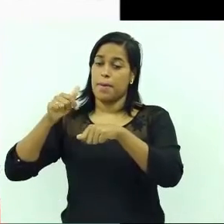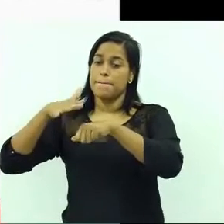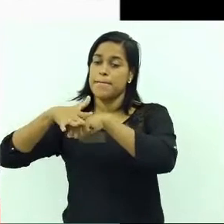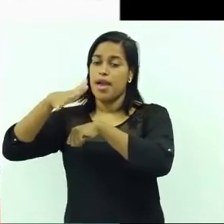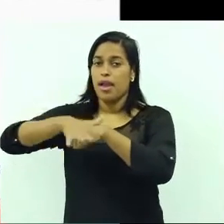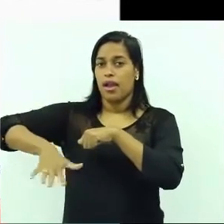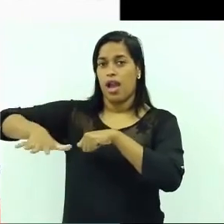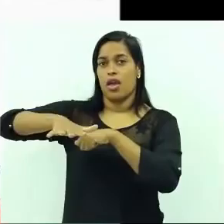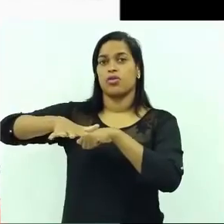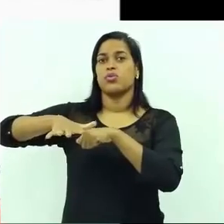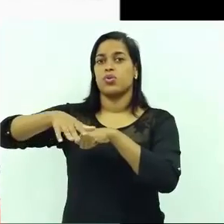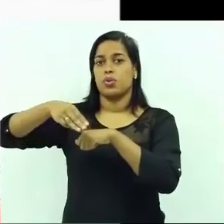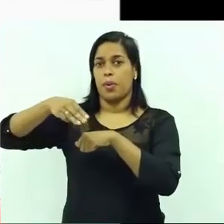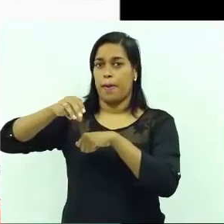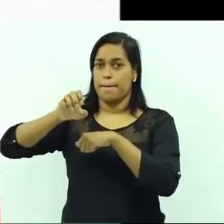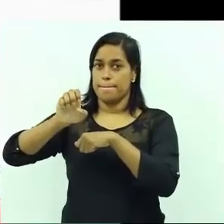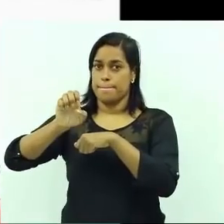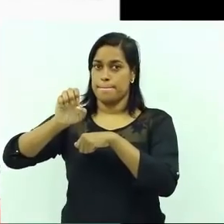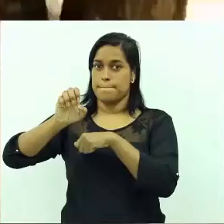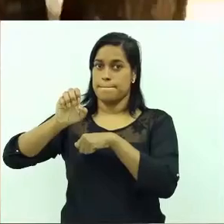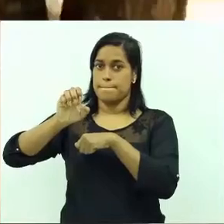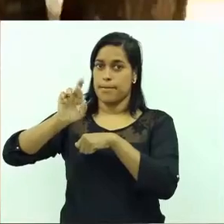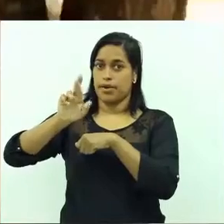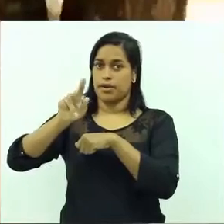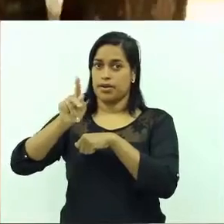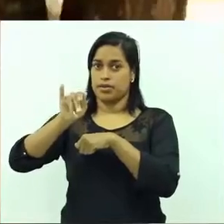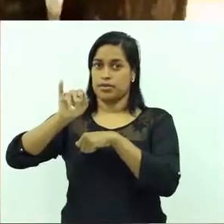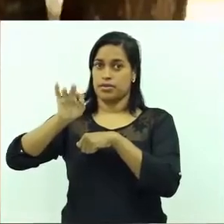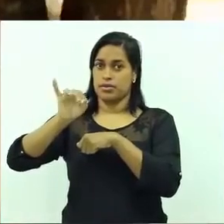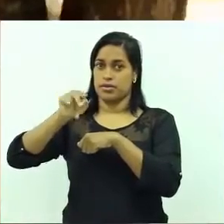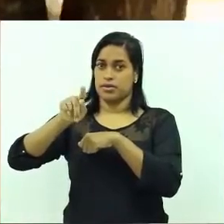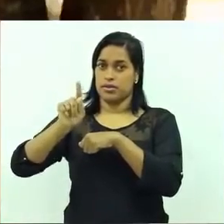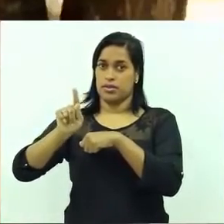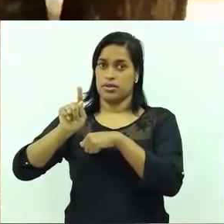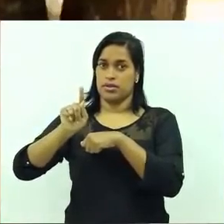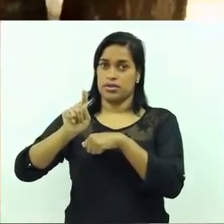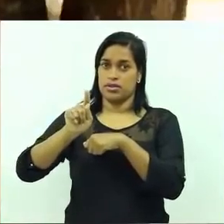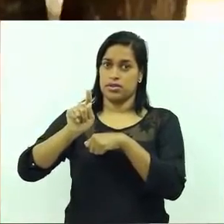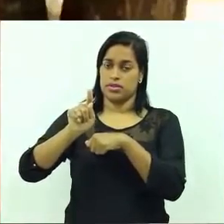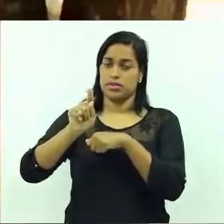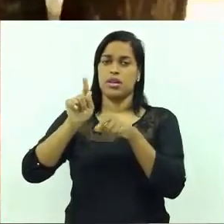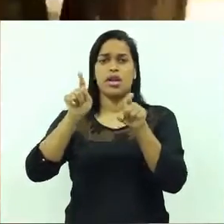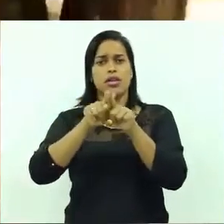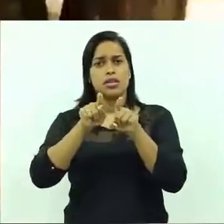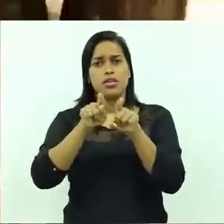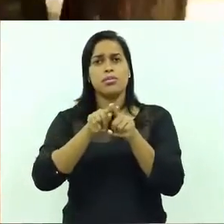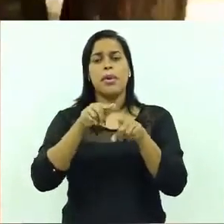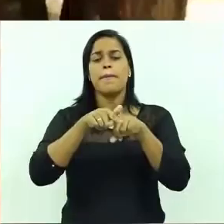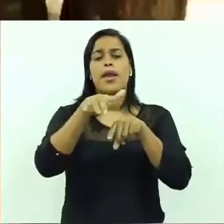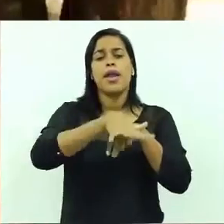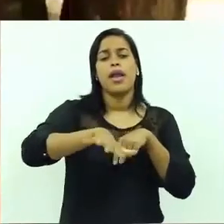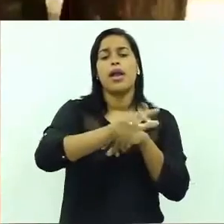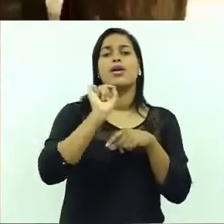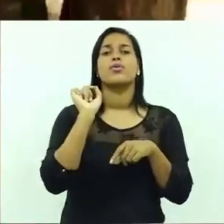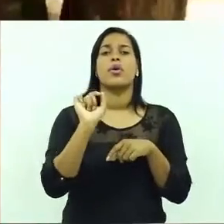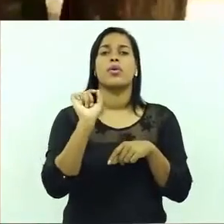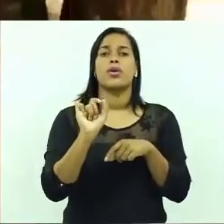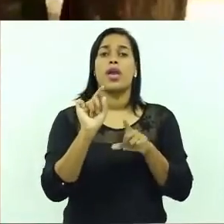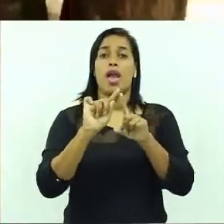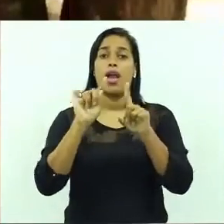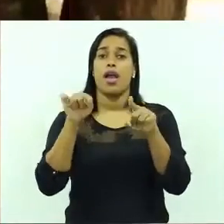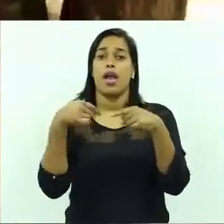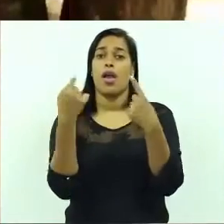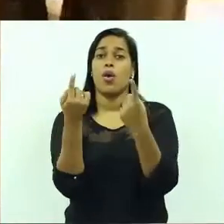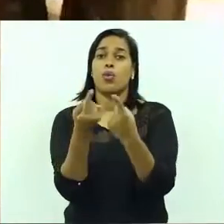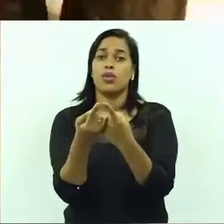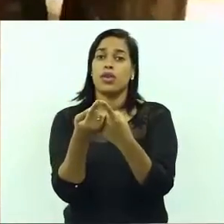mercado, com a terminologia ING, que vai colocar isso no gerúndio. E mercado é o quê? É a